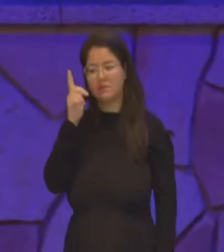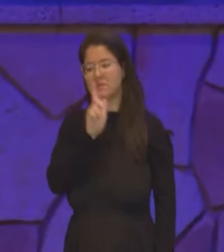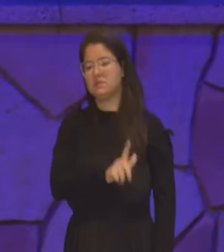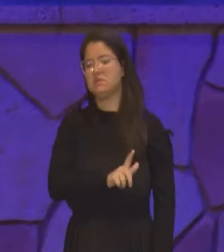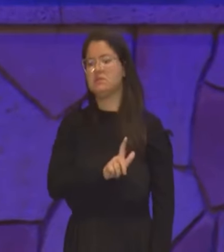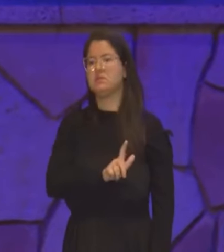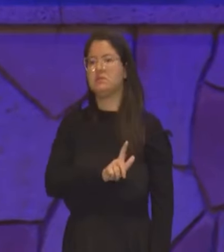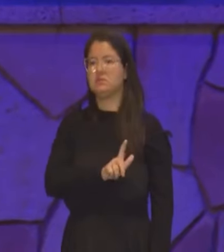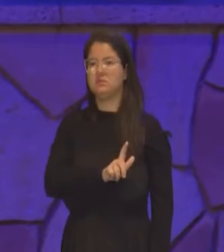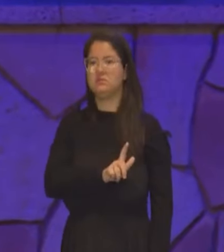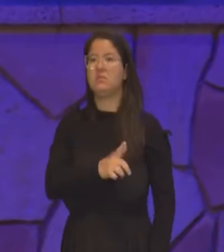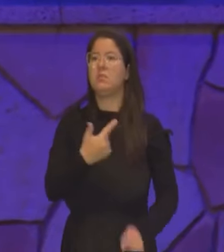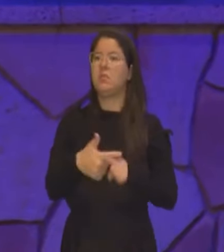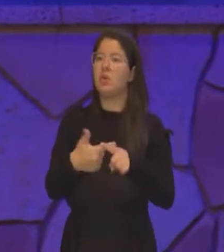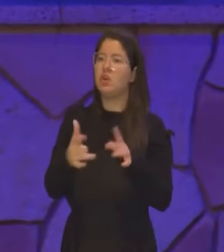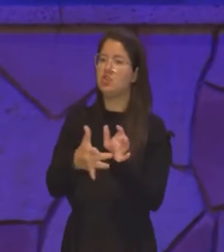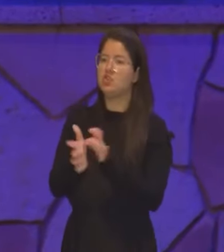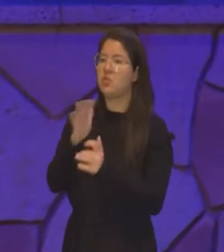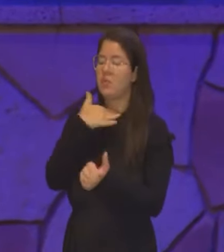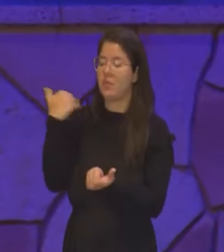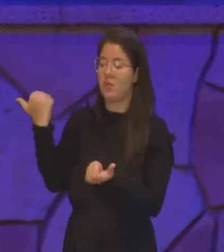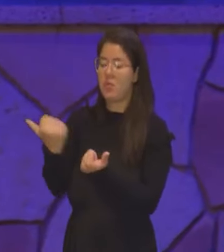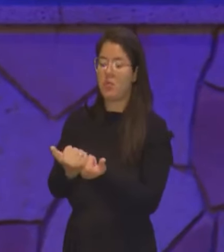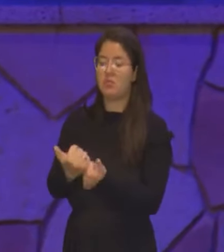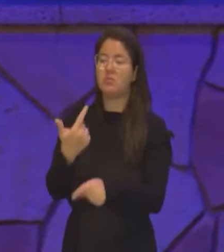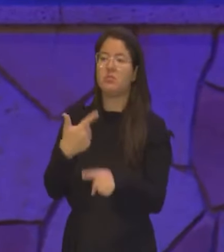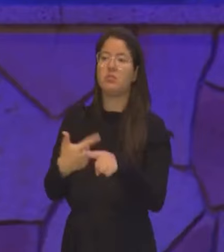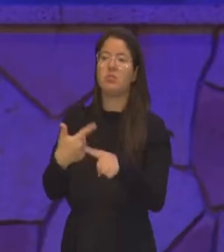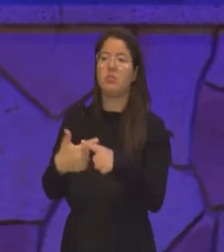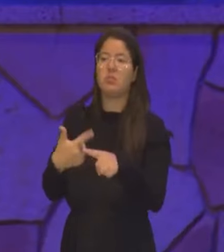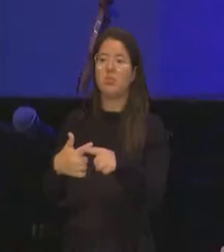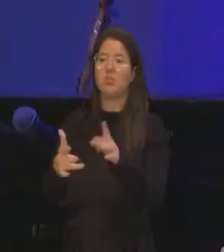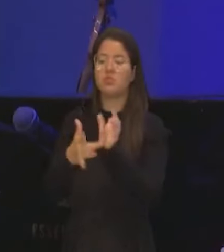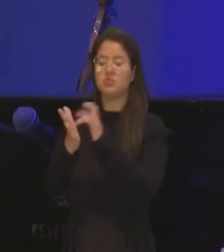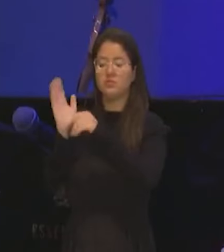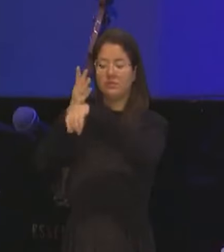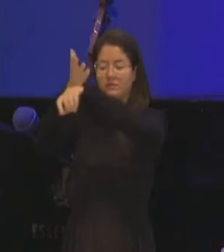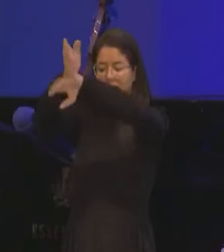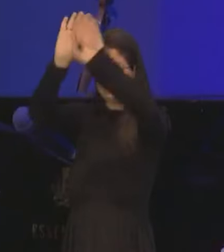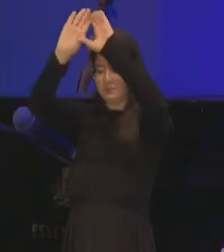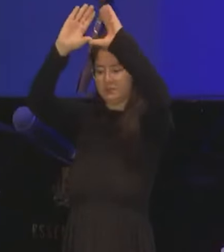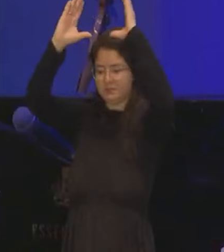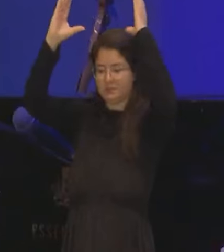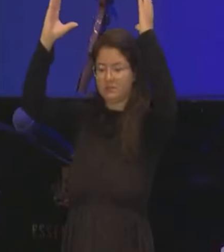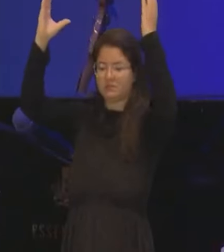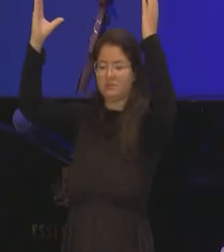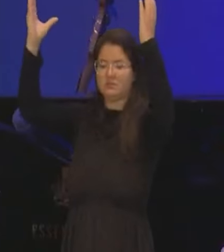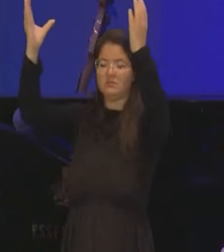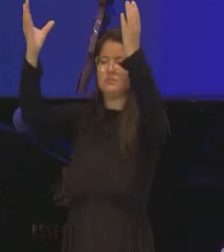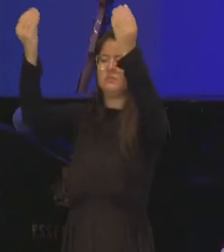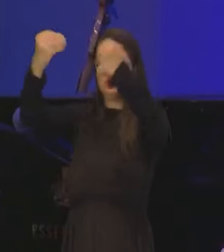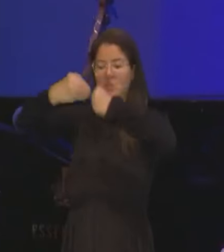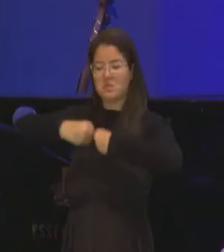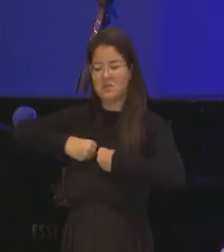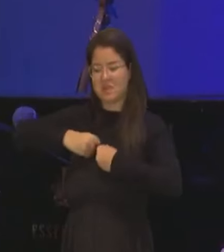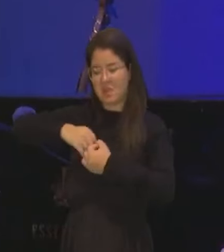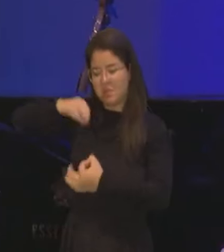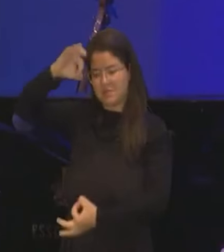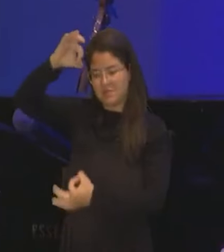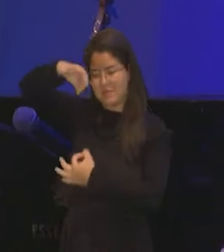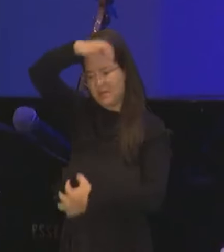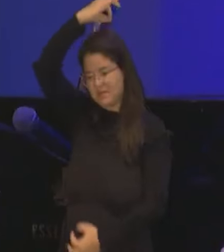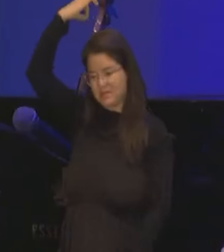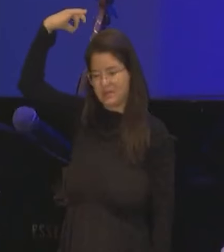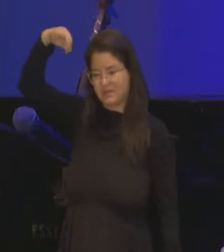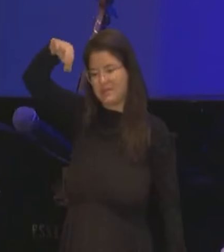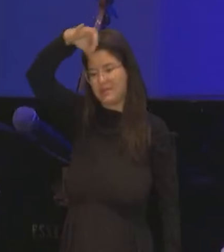conquistamos após a morte de Cristo, porque Ele, ao subir aos céus, Ele deixou o seu Espírito e Ele declarou: